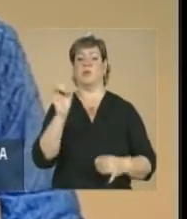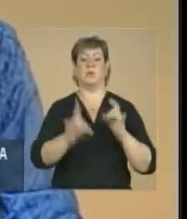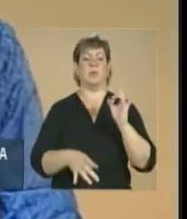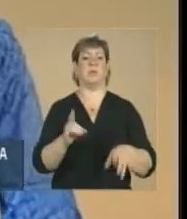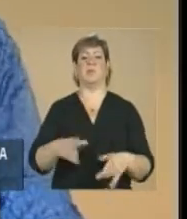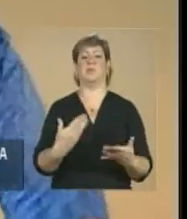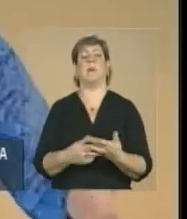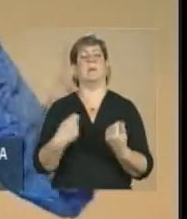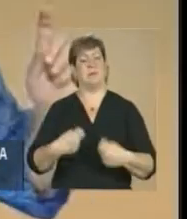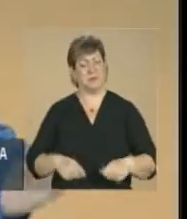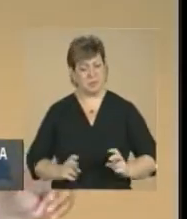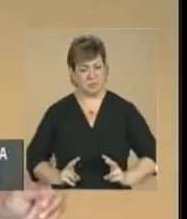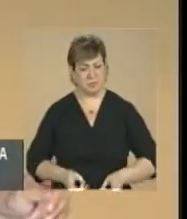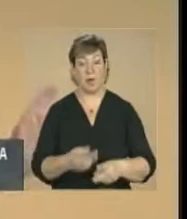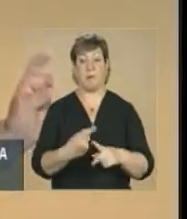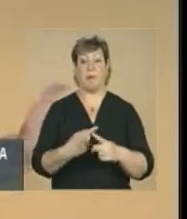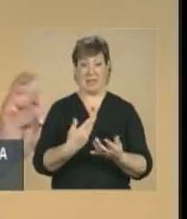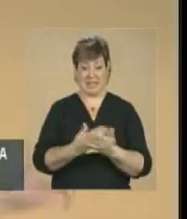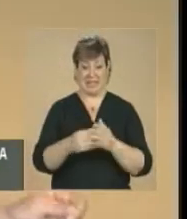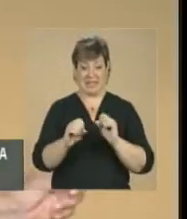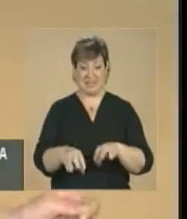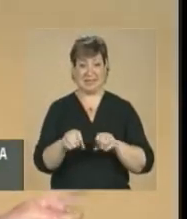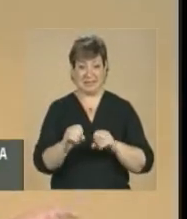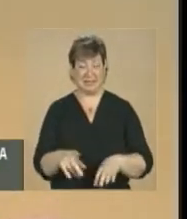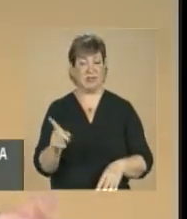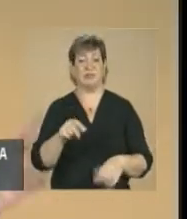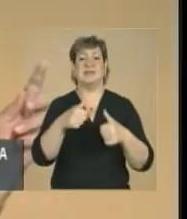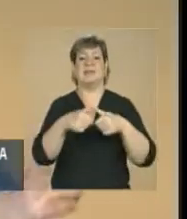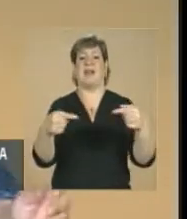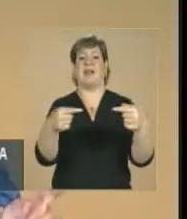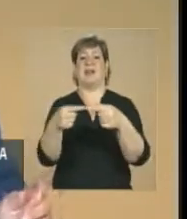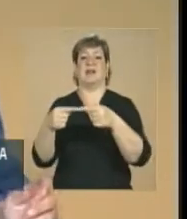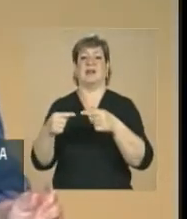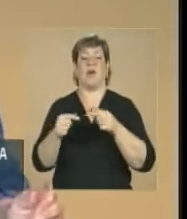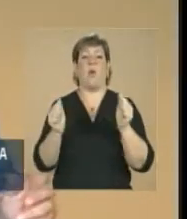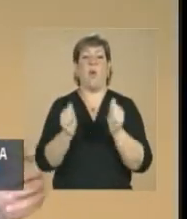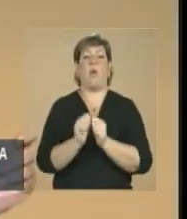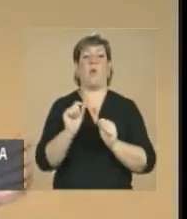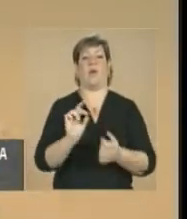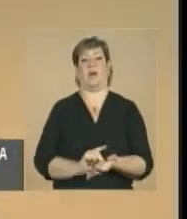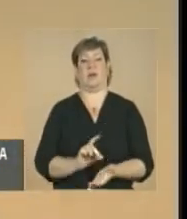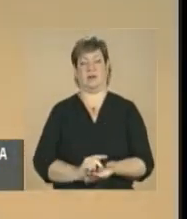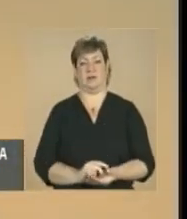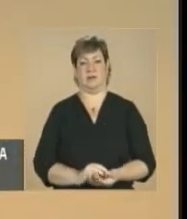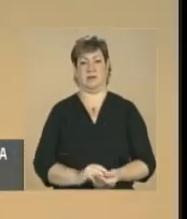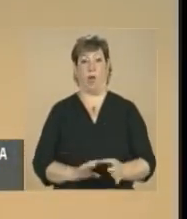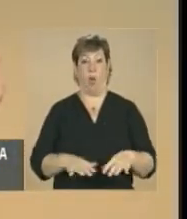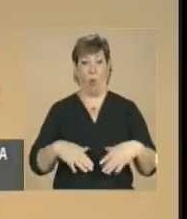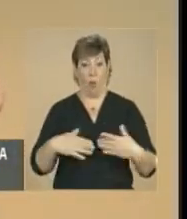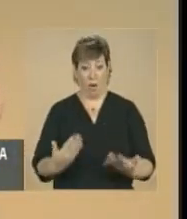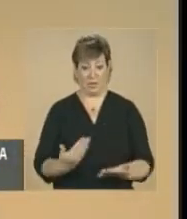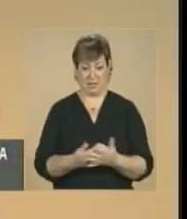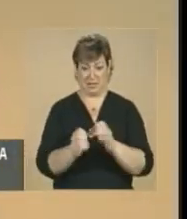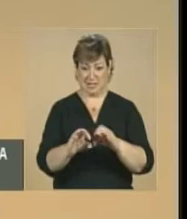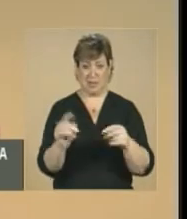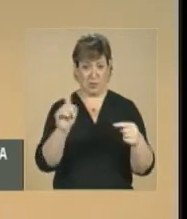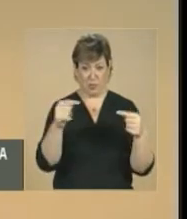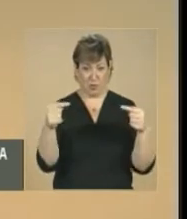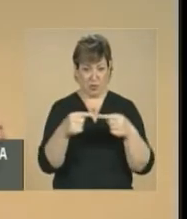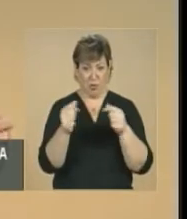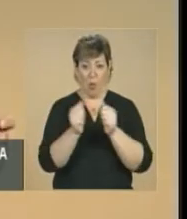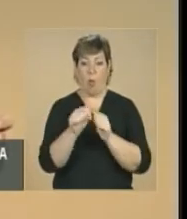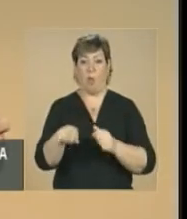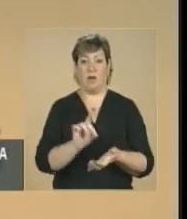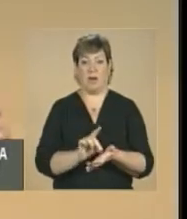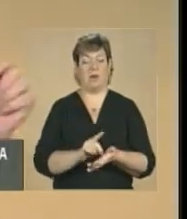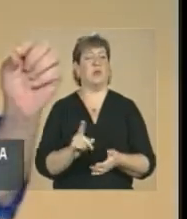com o fato que o ensino não está adequado à realidade. Quando o ensino não está adequado à realidade, não é